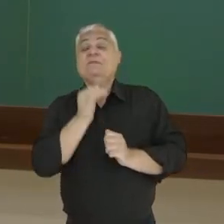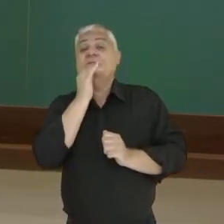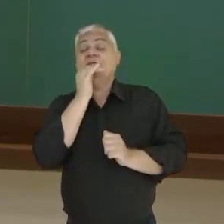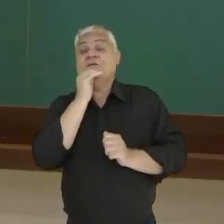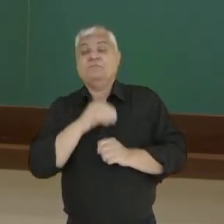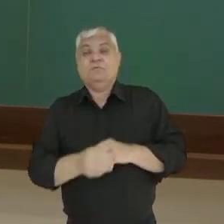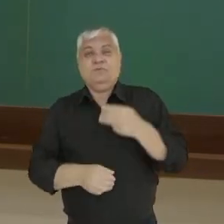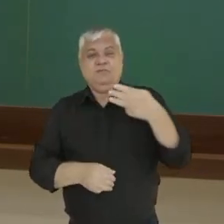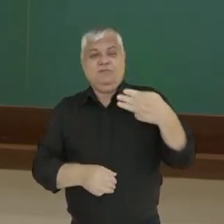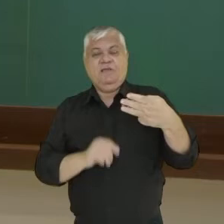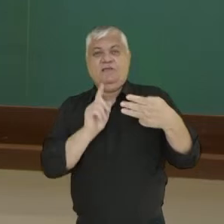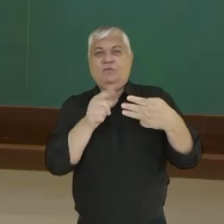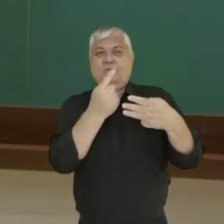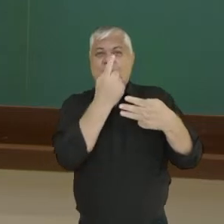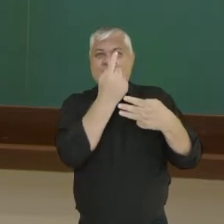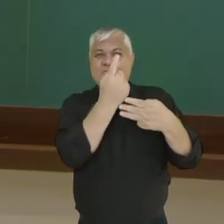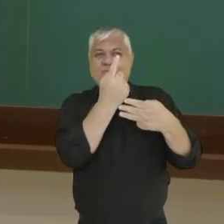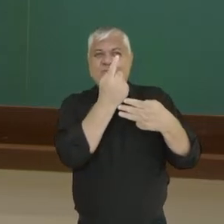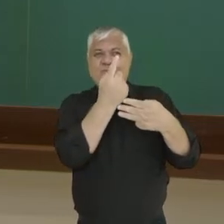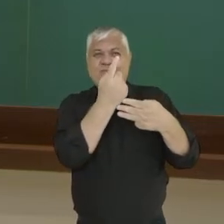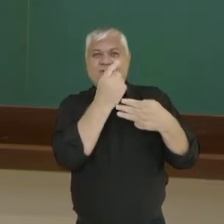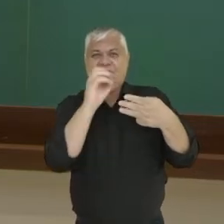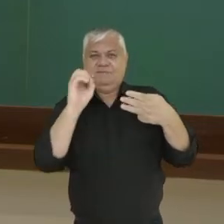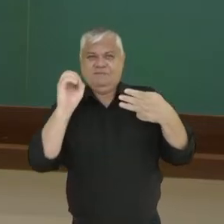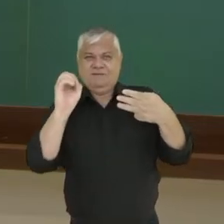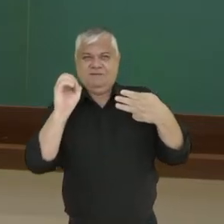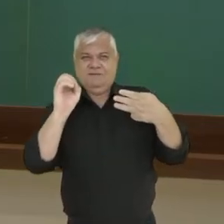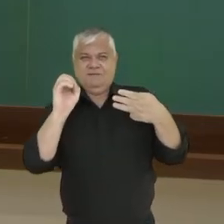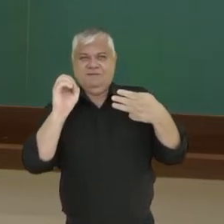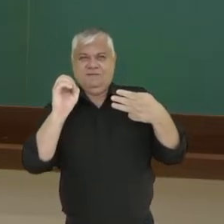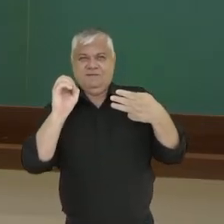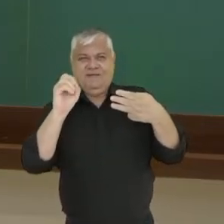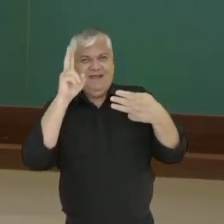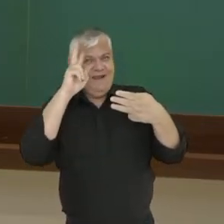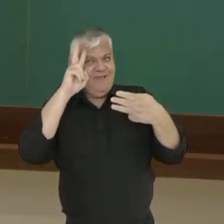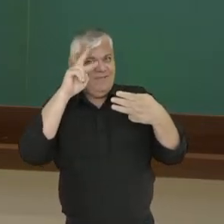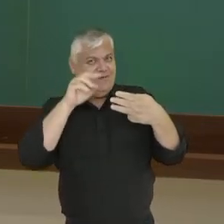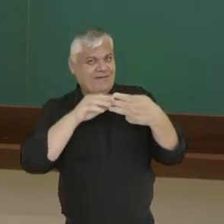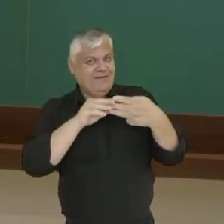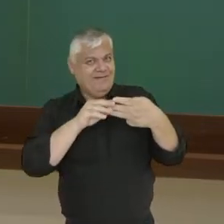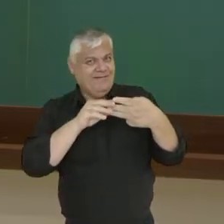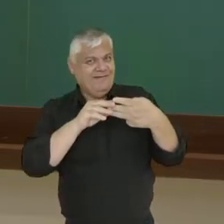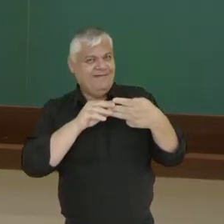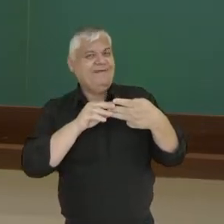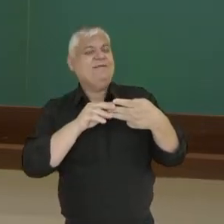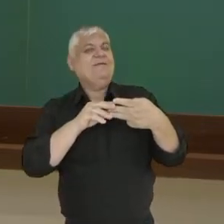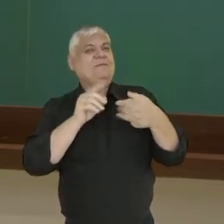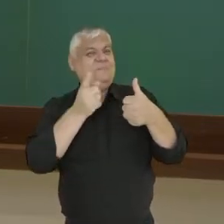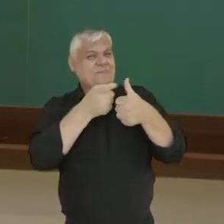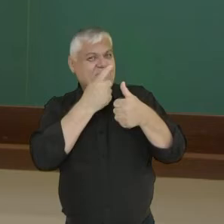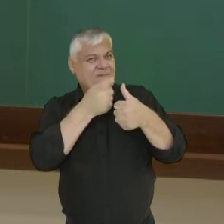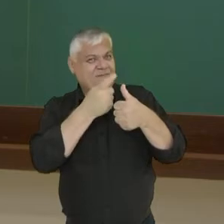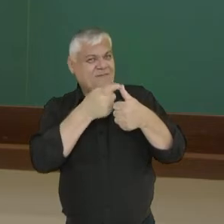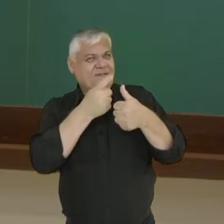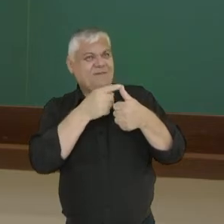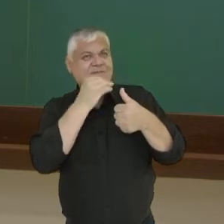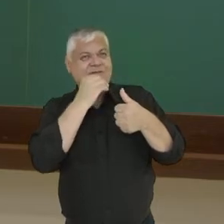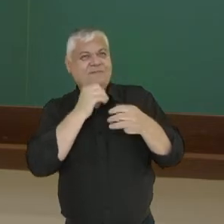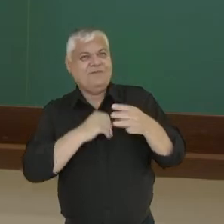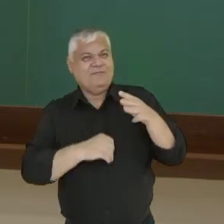1 na base 3 é igual a 0. Lembram a primeira lá, condição de existência ali,